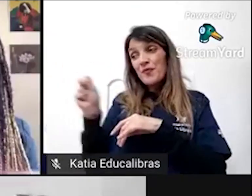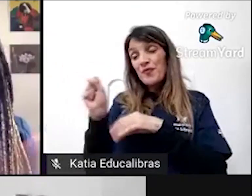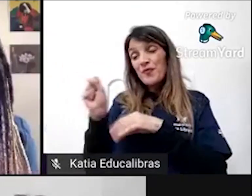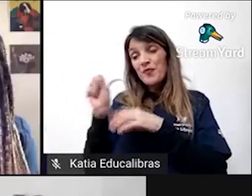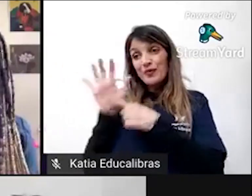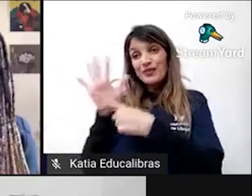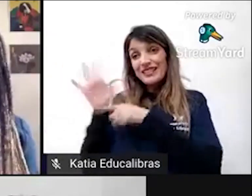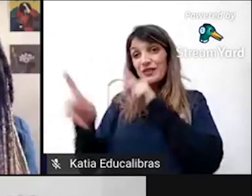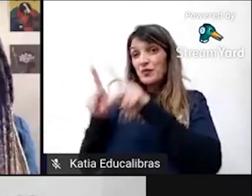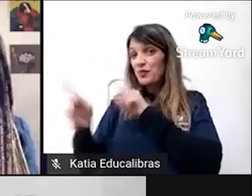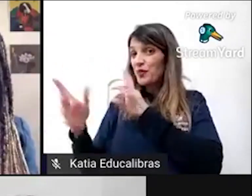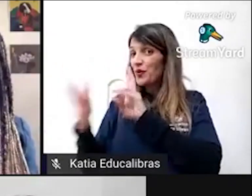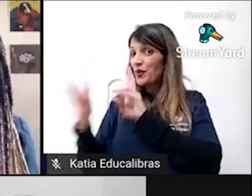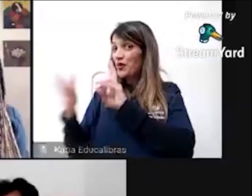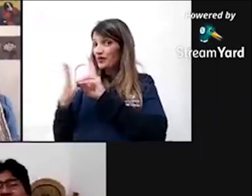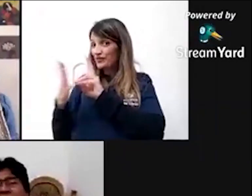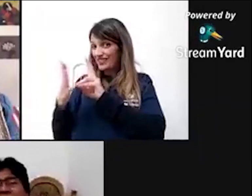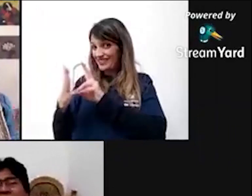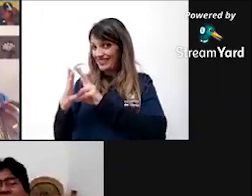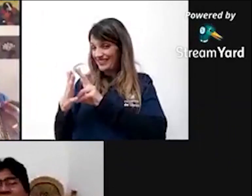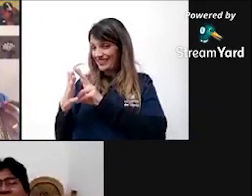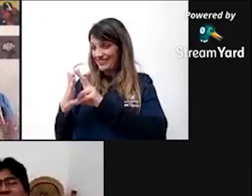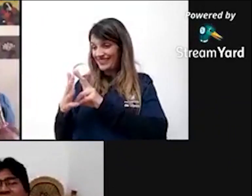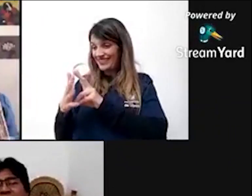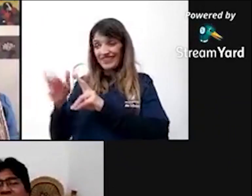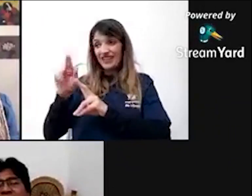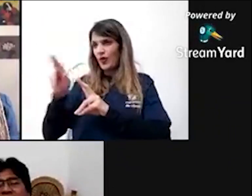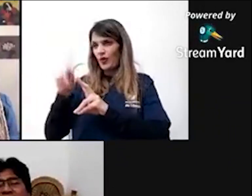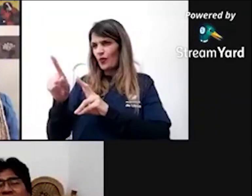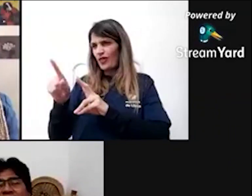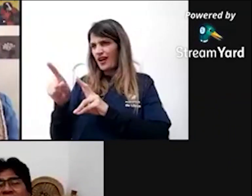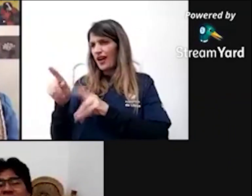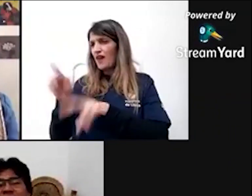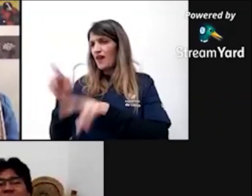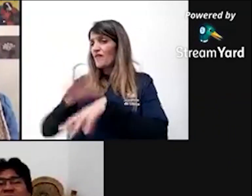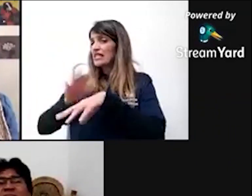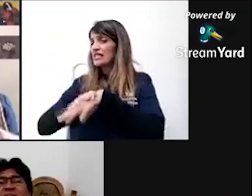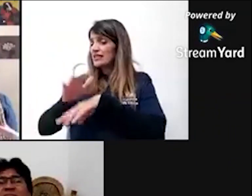Assim, você não está contribuindo com um olhar